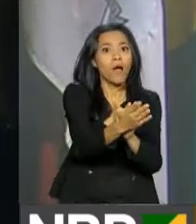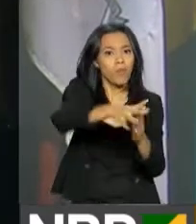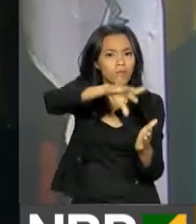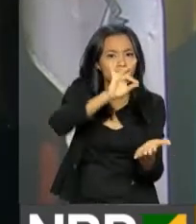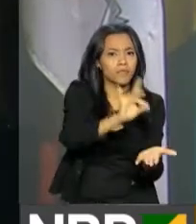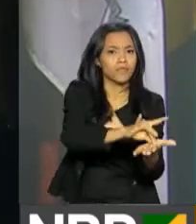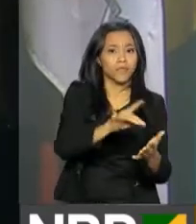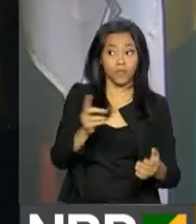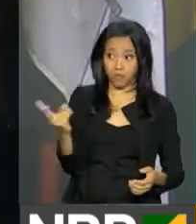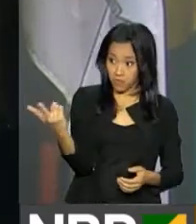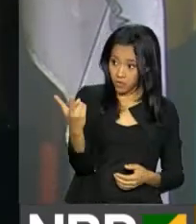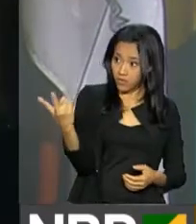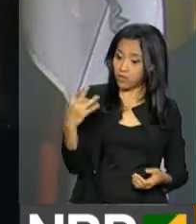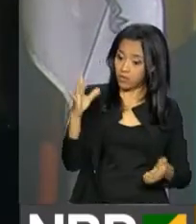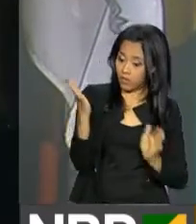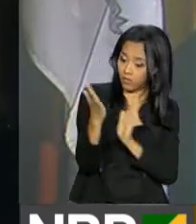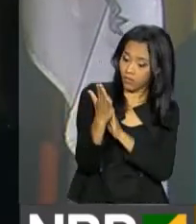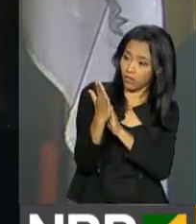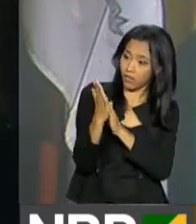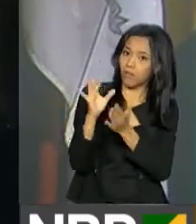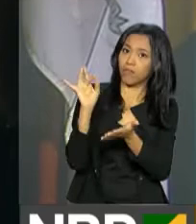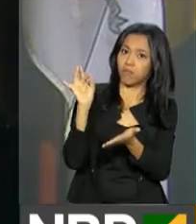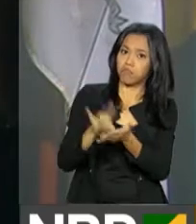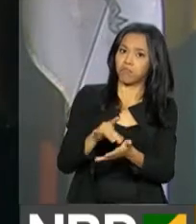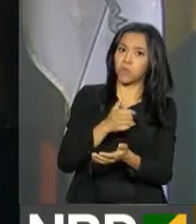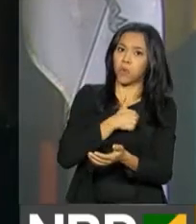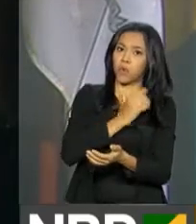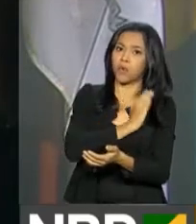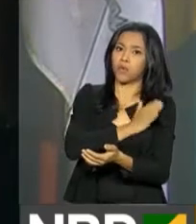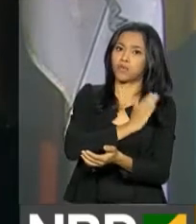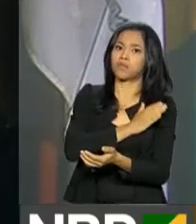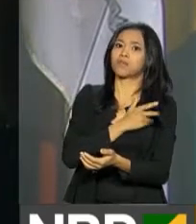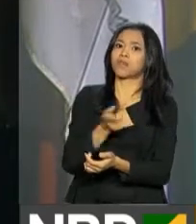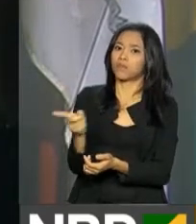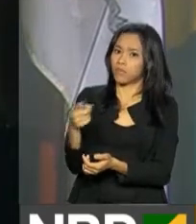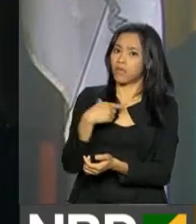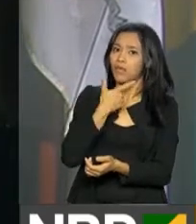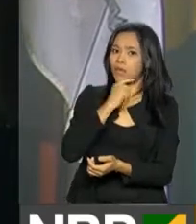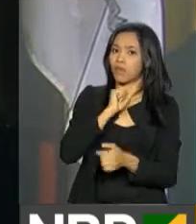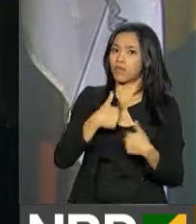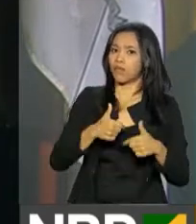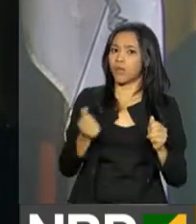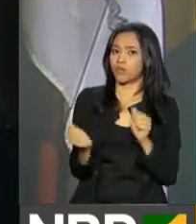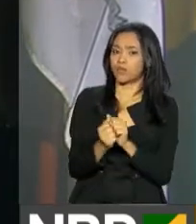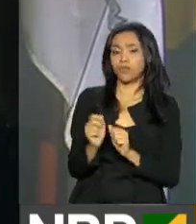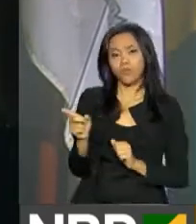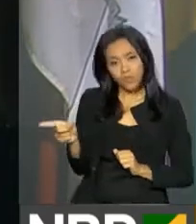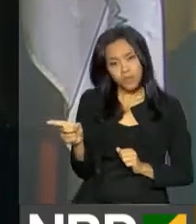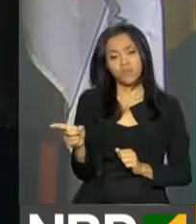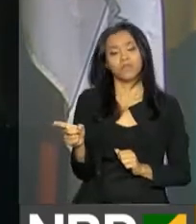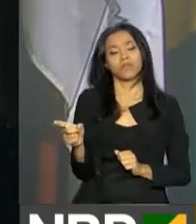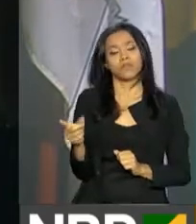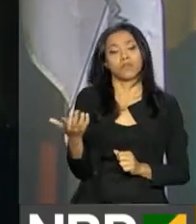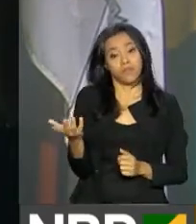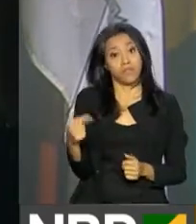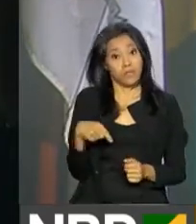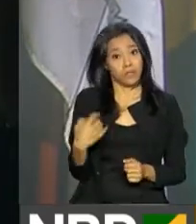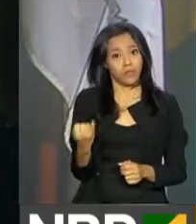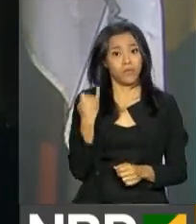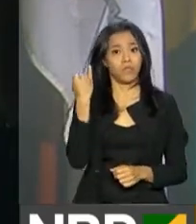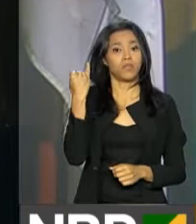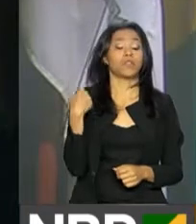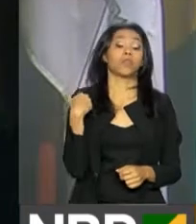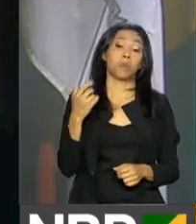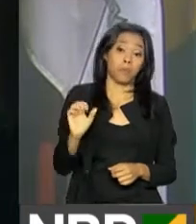você o jogo aqui receberam palmas verdadeiro campeão do coração daqueles que trabalham com você e vão trabalhar é com o diogo se é uma coisa importante então